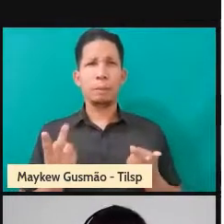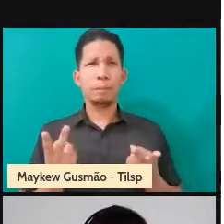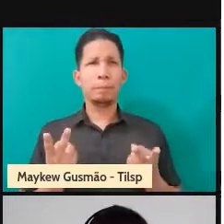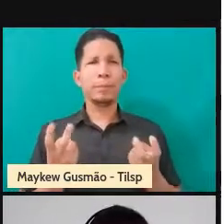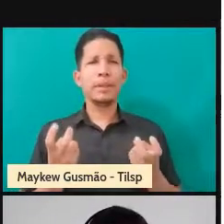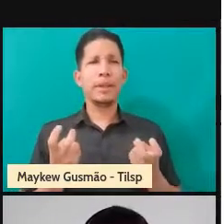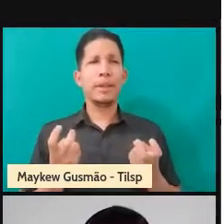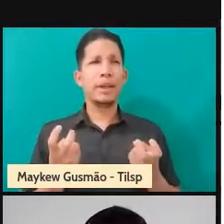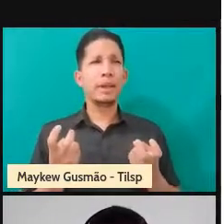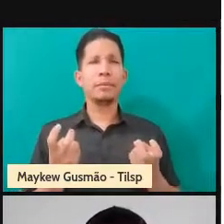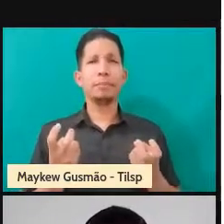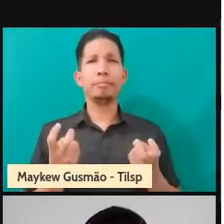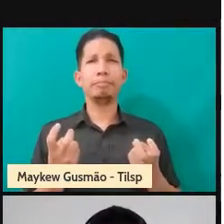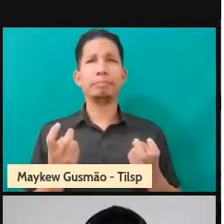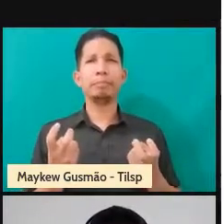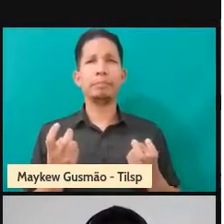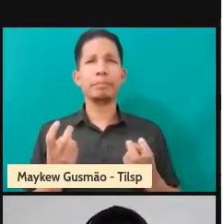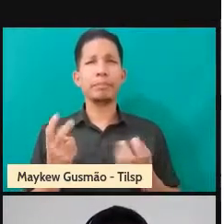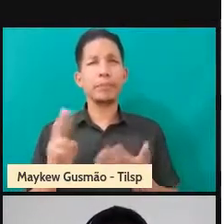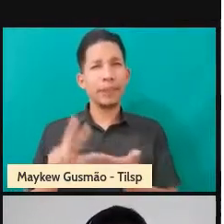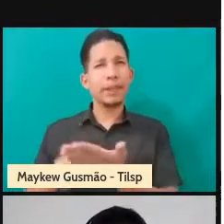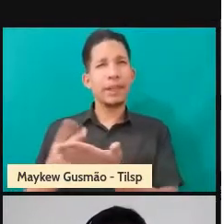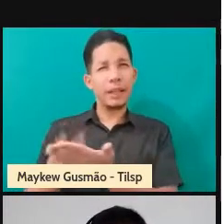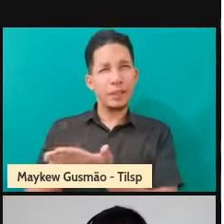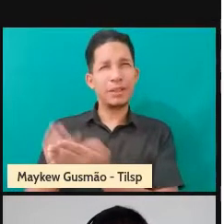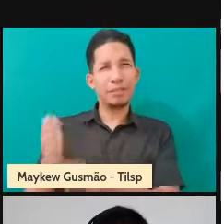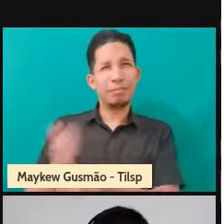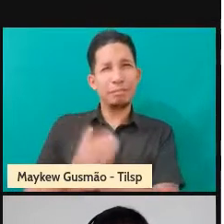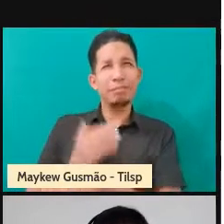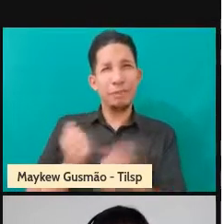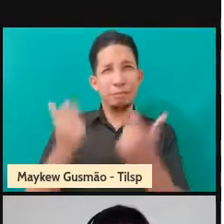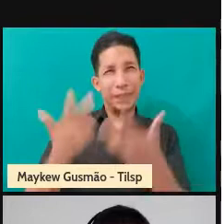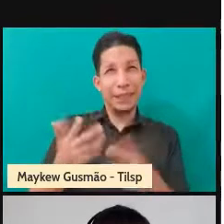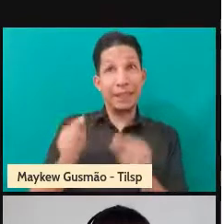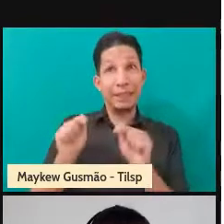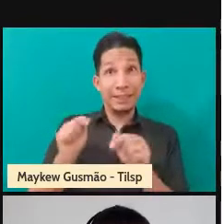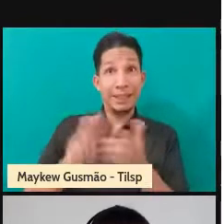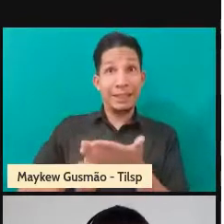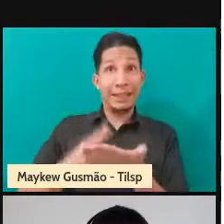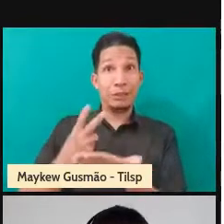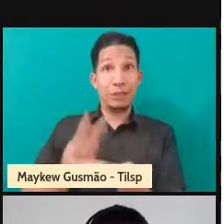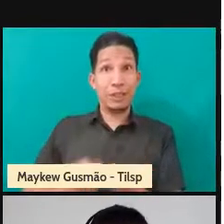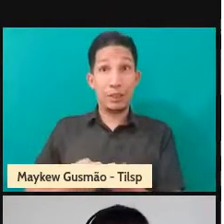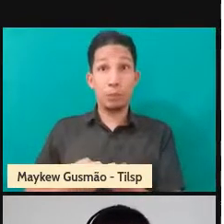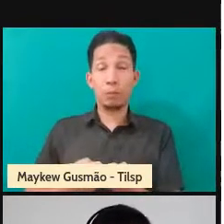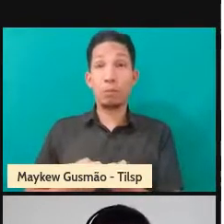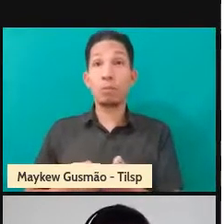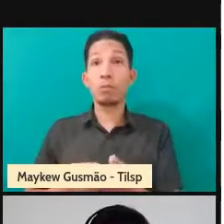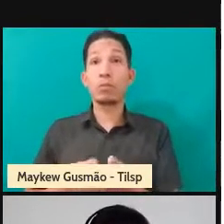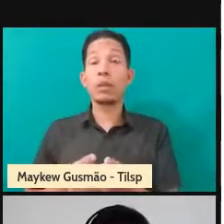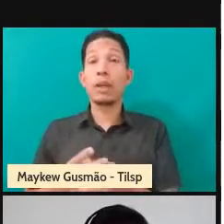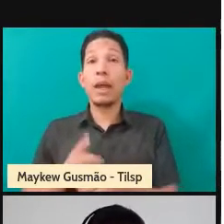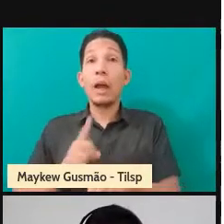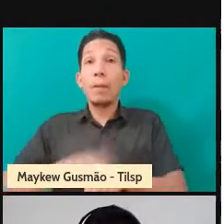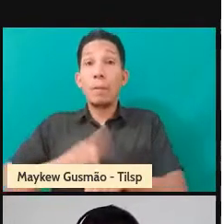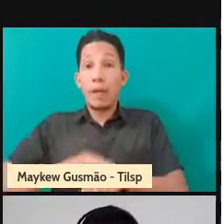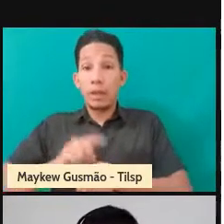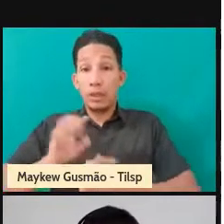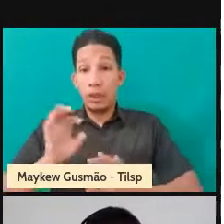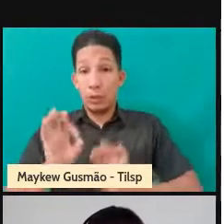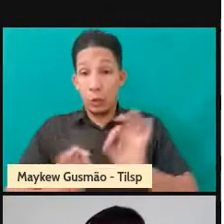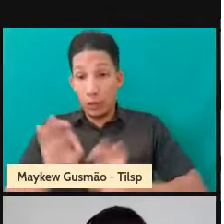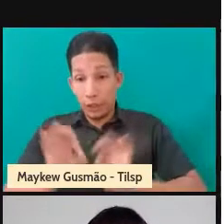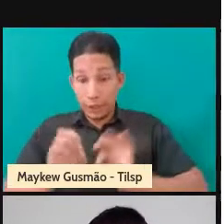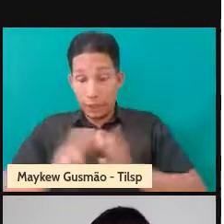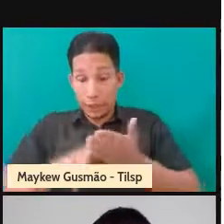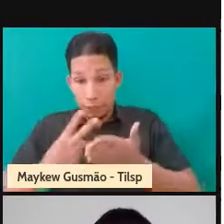lá na tradução, eu vou acabar antecipando um pouquinho, que na tradução, o momento de produção da tradução,